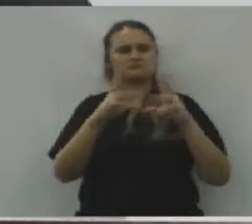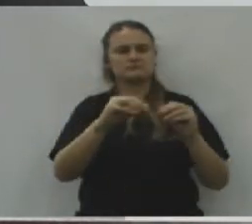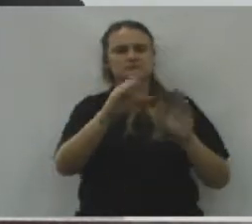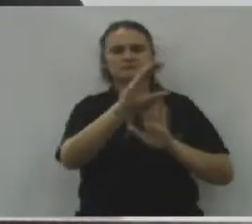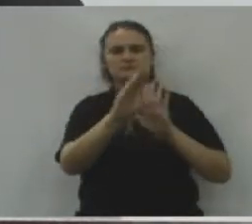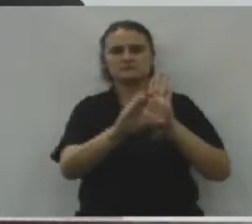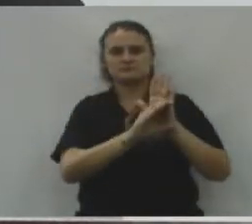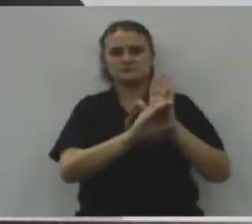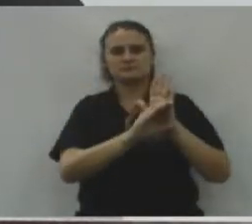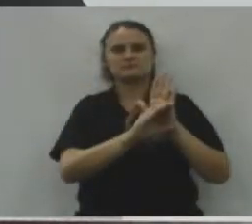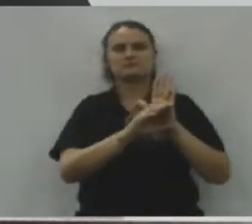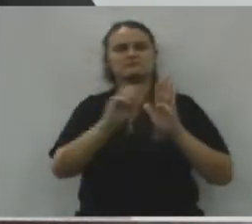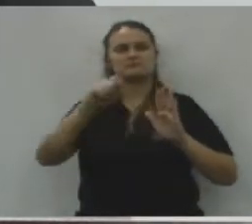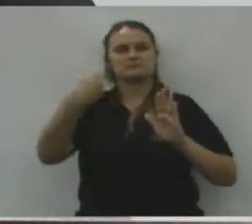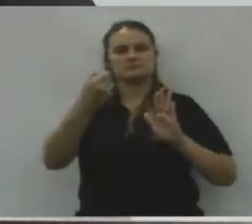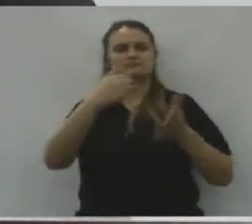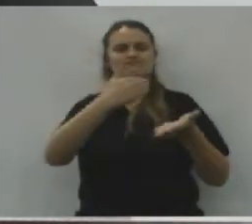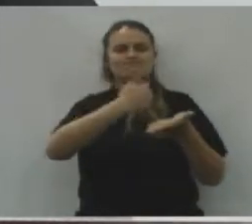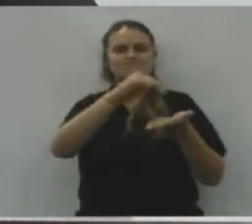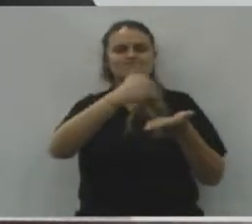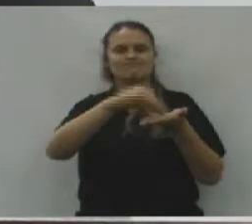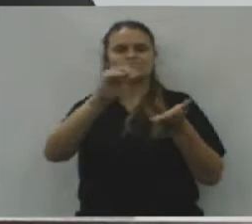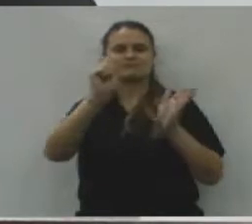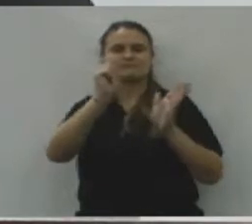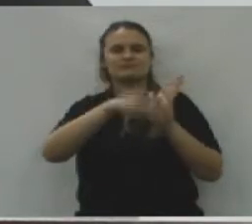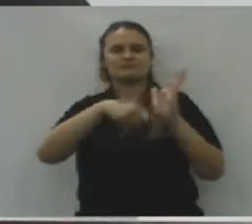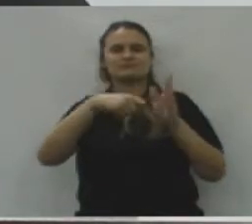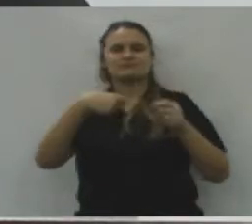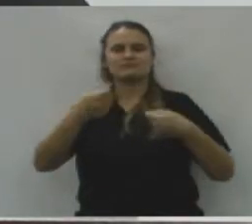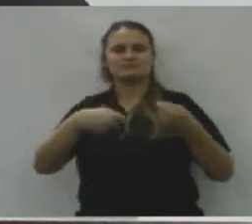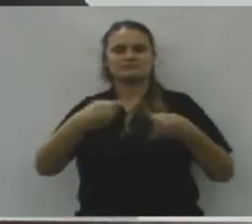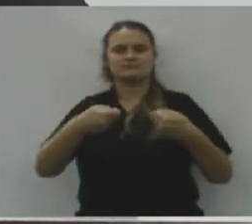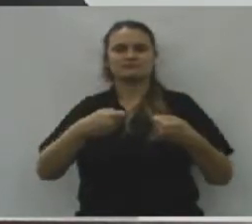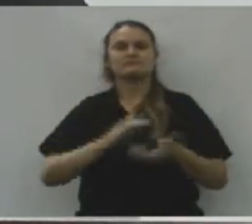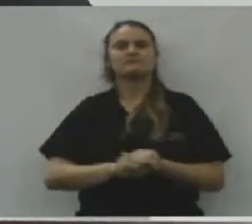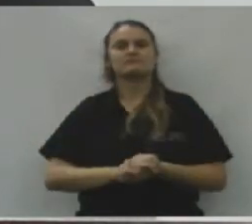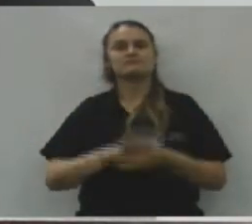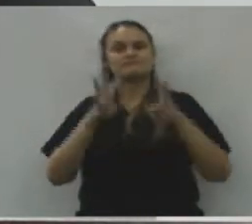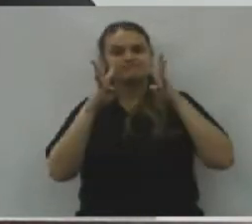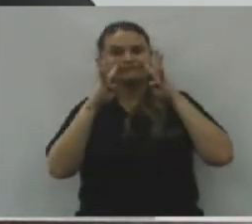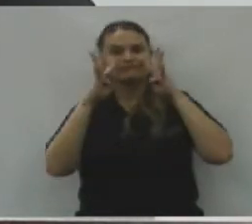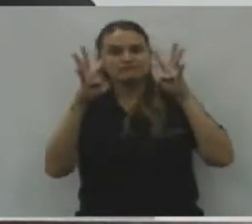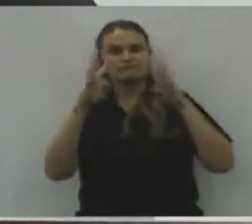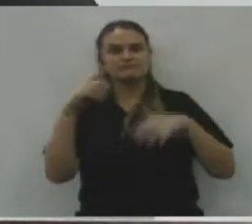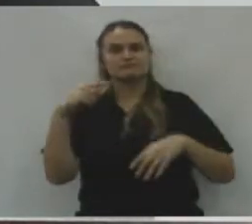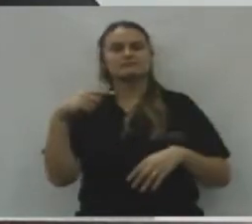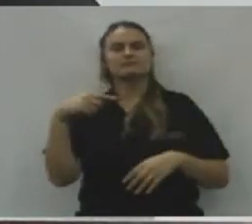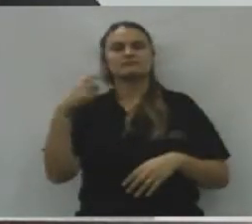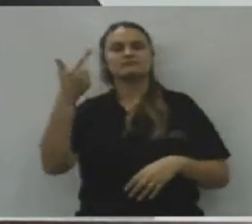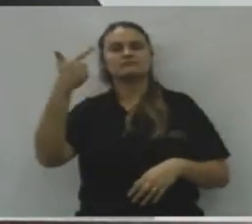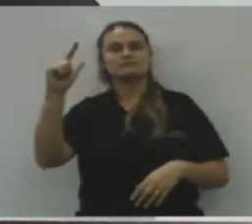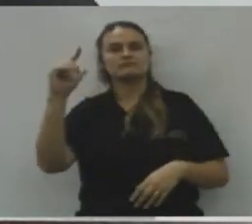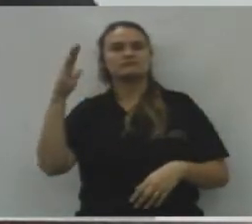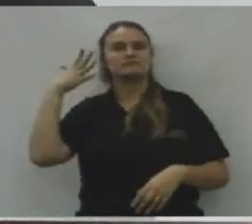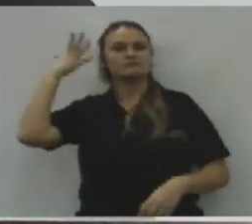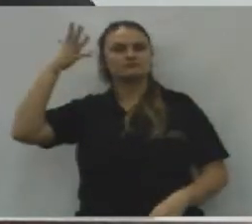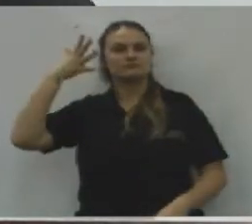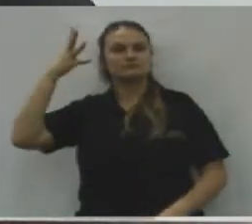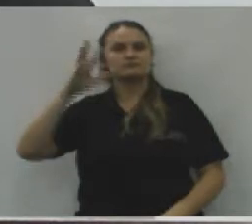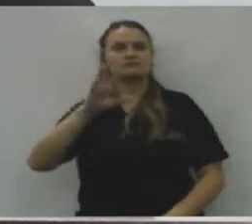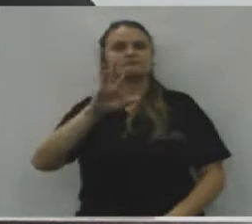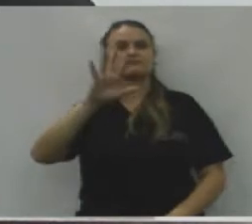conteúdo sobre licitação e contratos administrativos. Só alertando que a nossa próxima palestra será